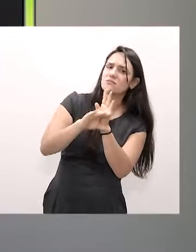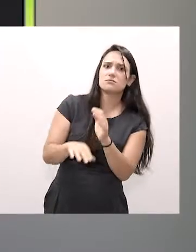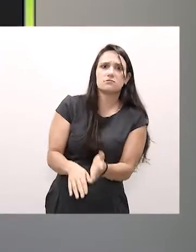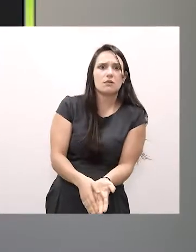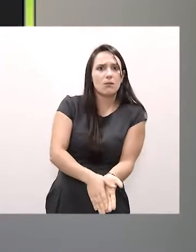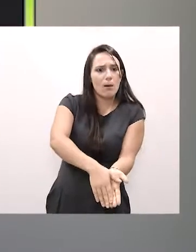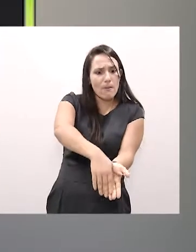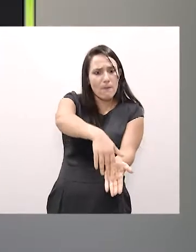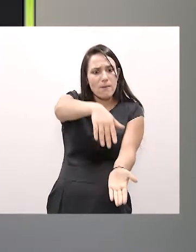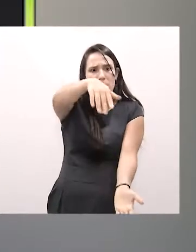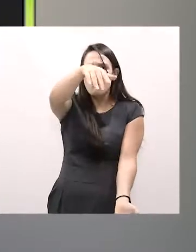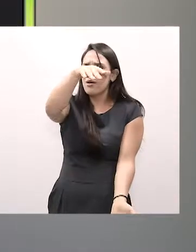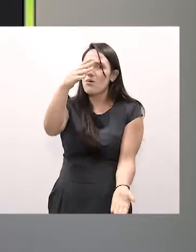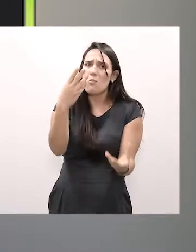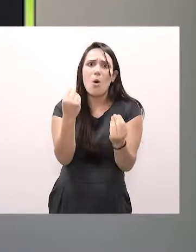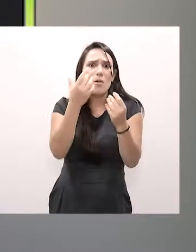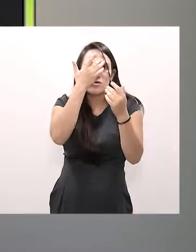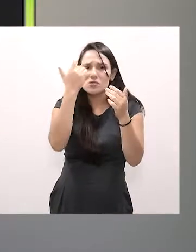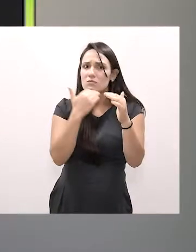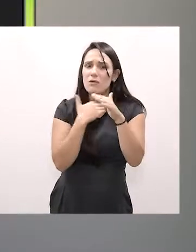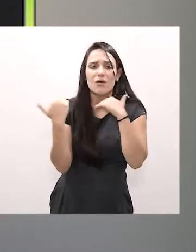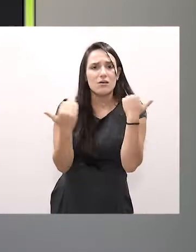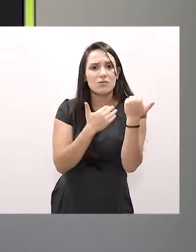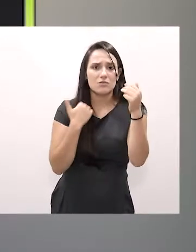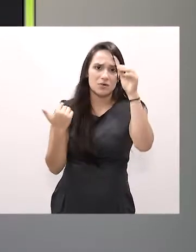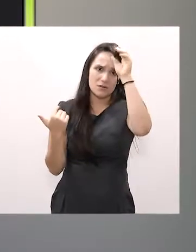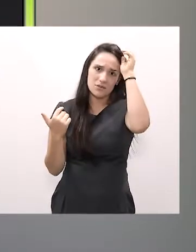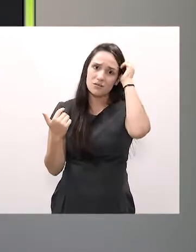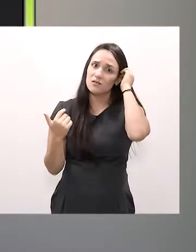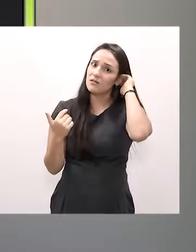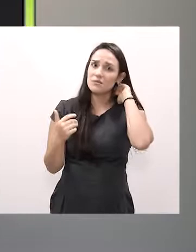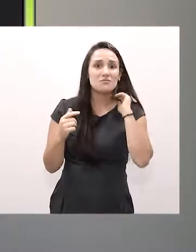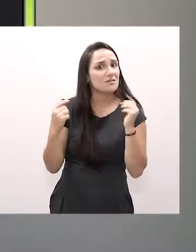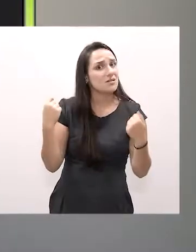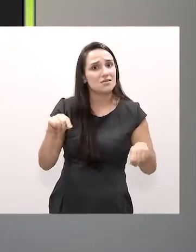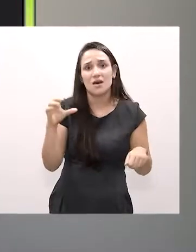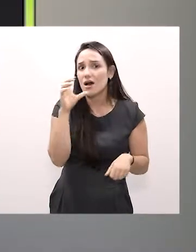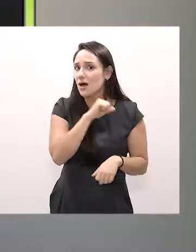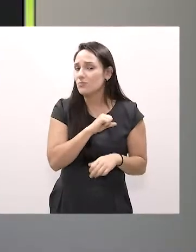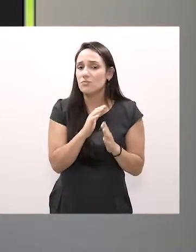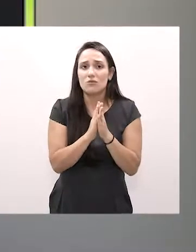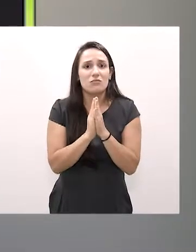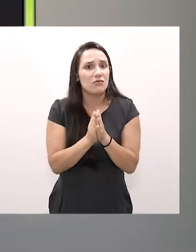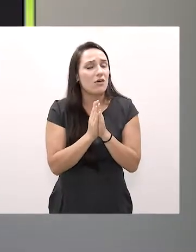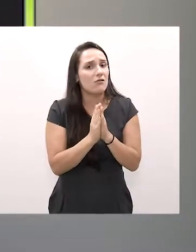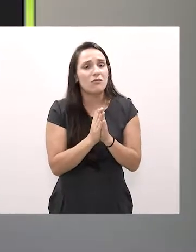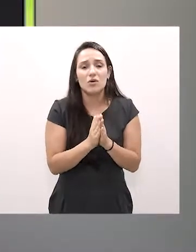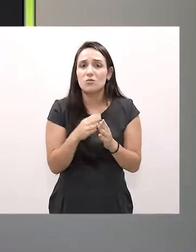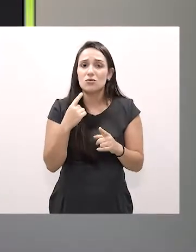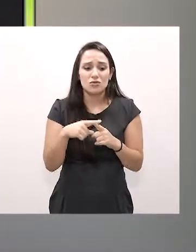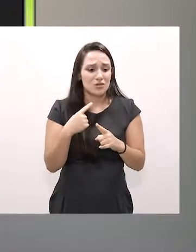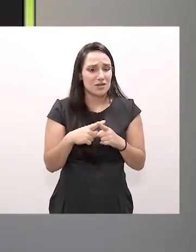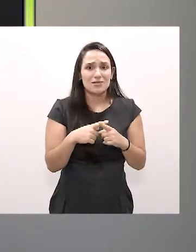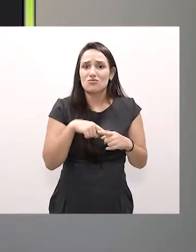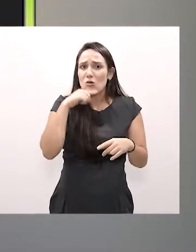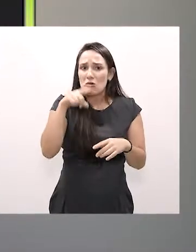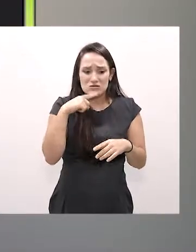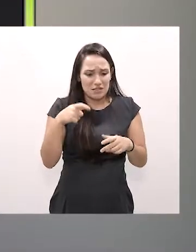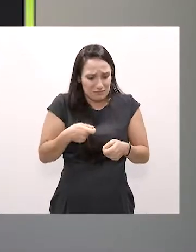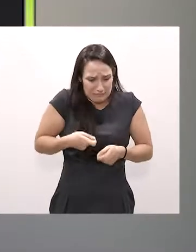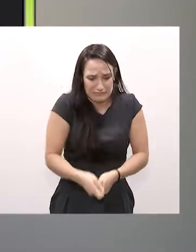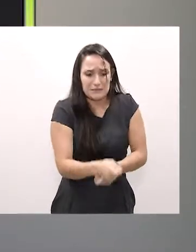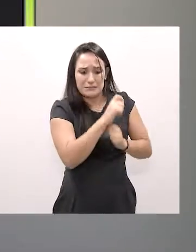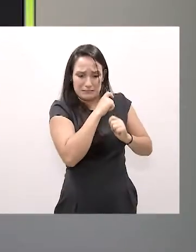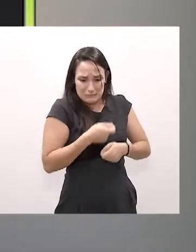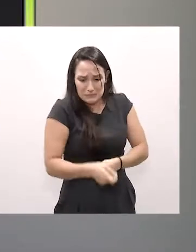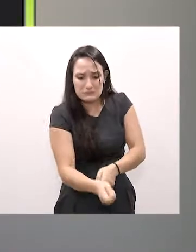aparecido, né, para as funerárias tomarem providências no sentido de sepultá-los por conta da